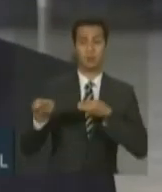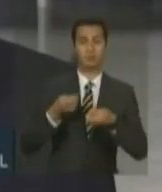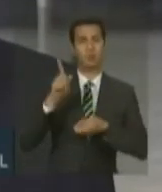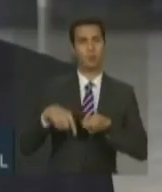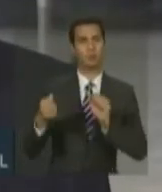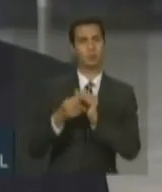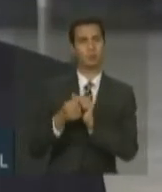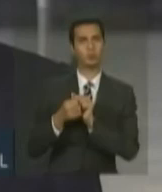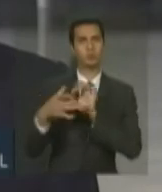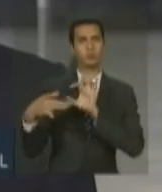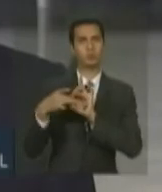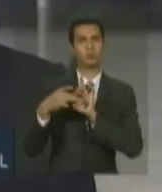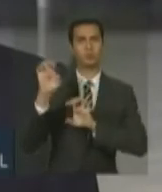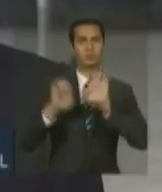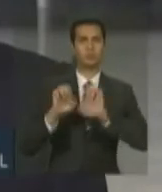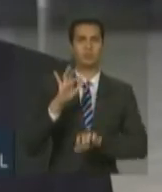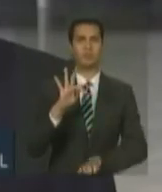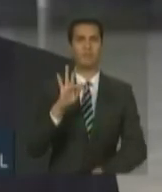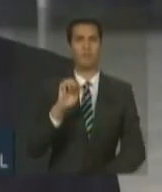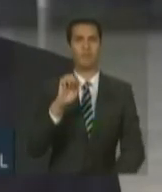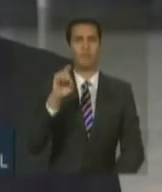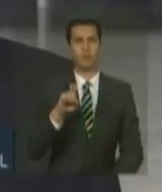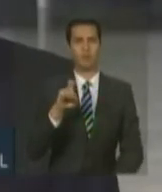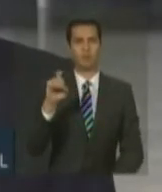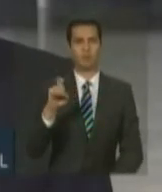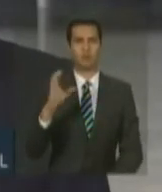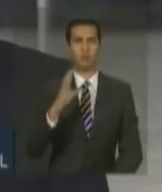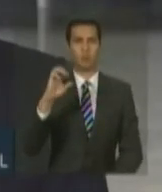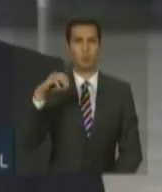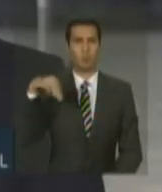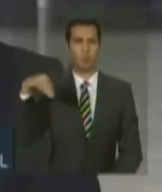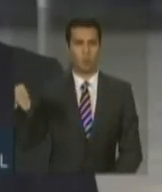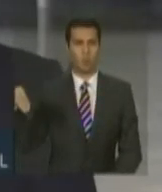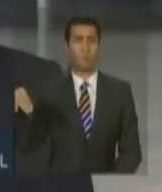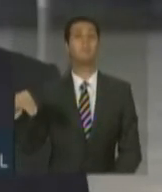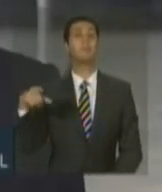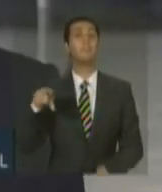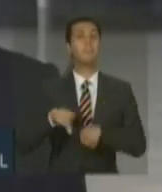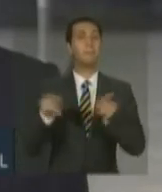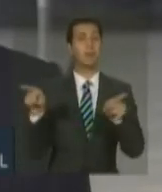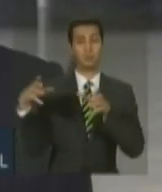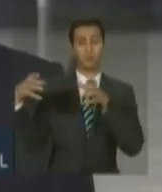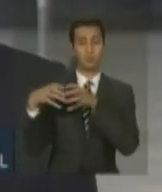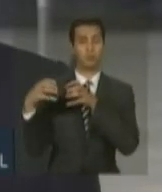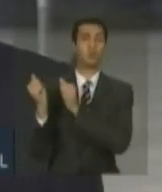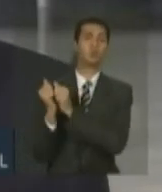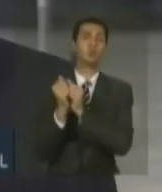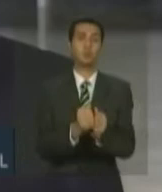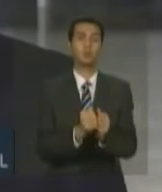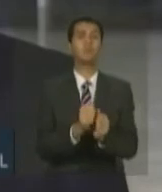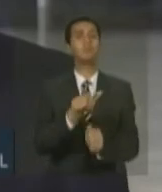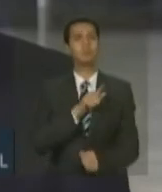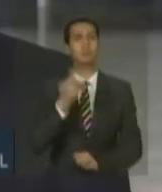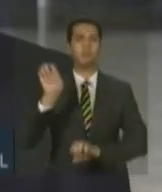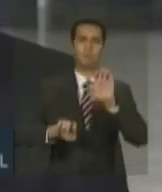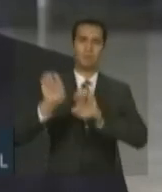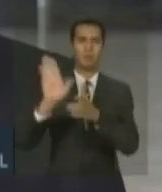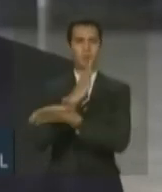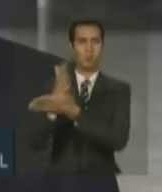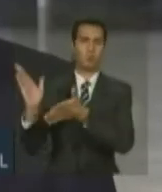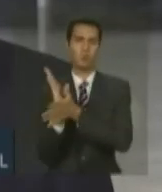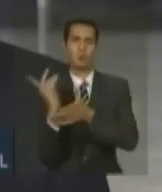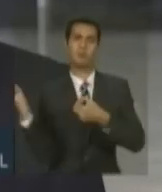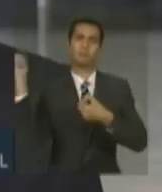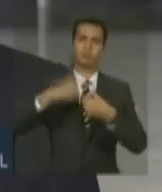Agora, junto da delegação, vieram empresas associadas a esse investimento, em outras áreas que